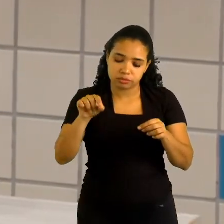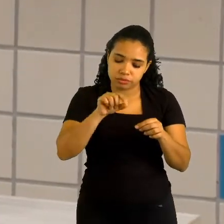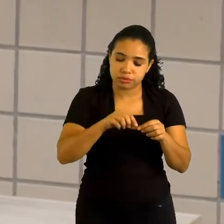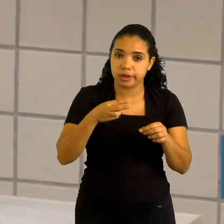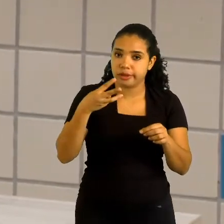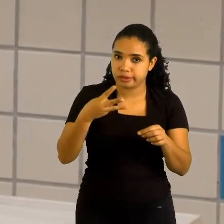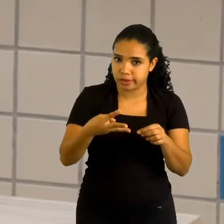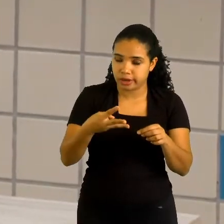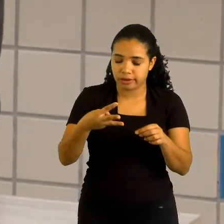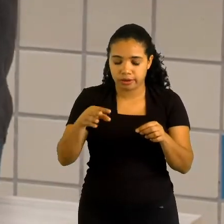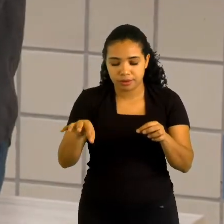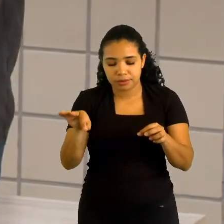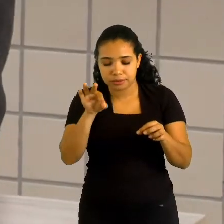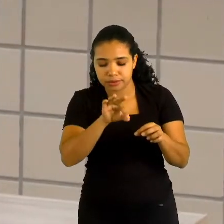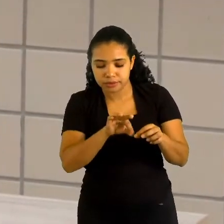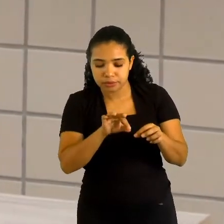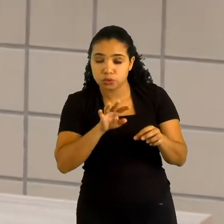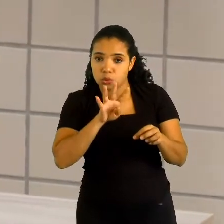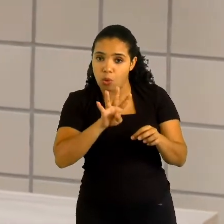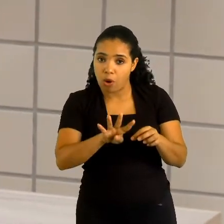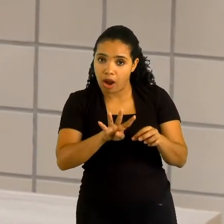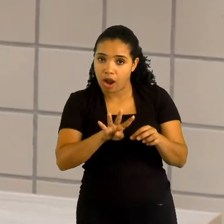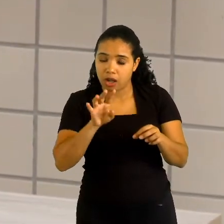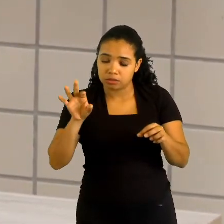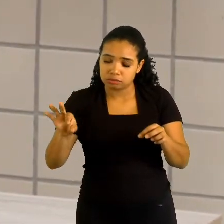3 ovelhas,